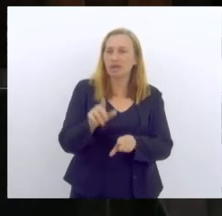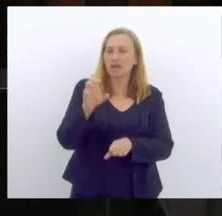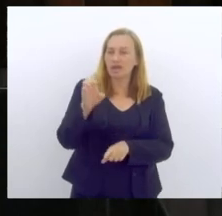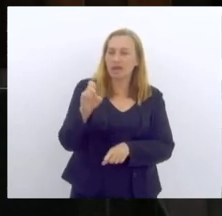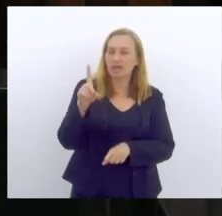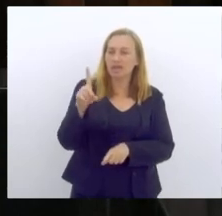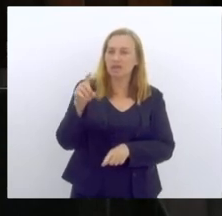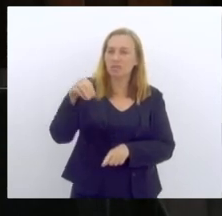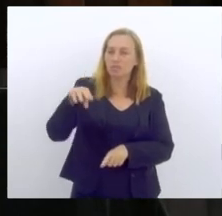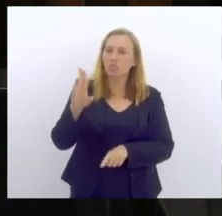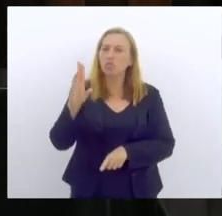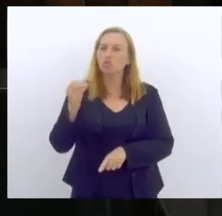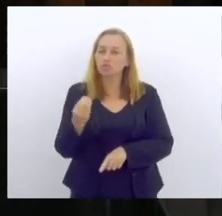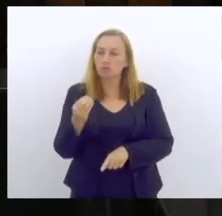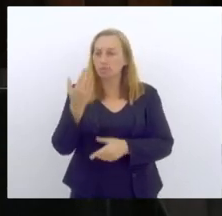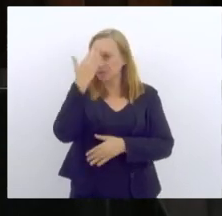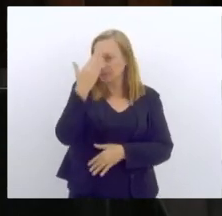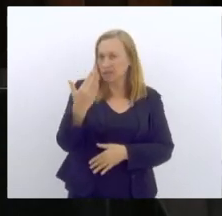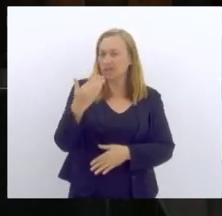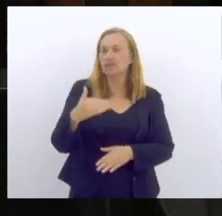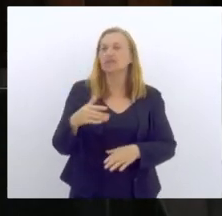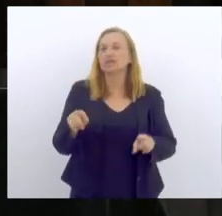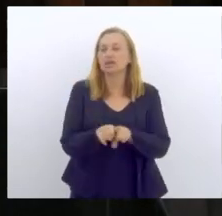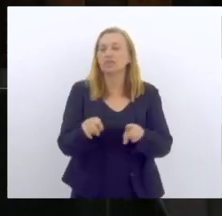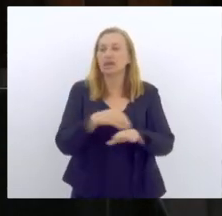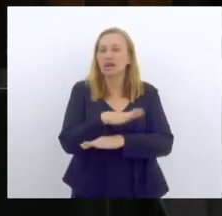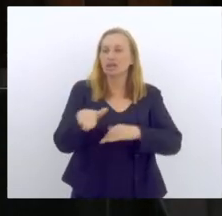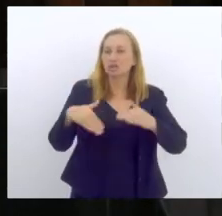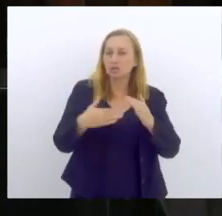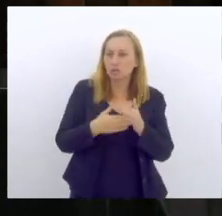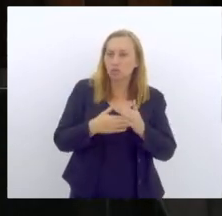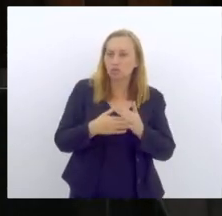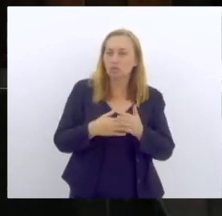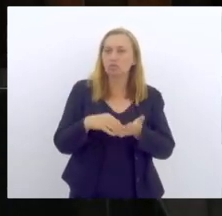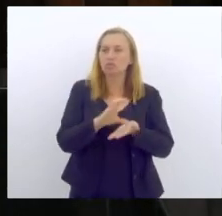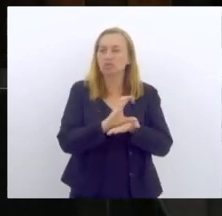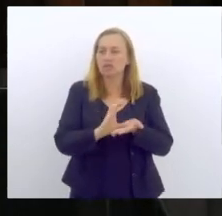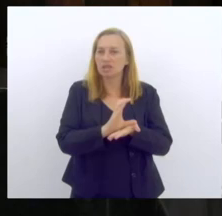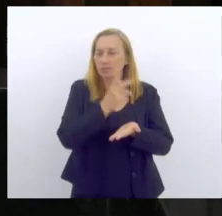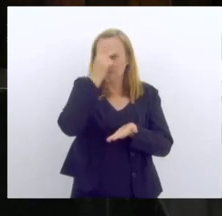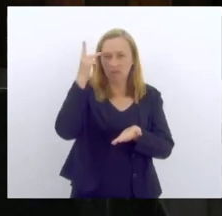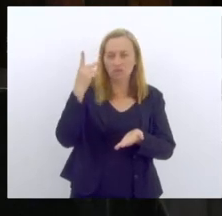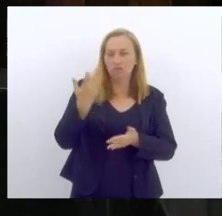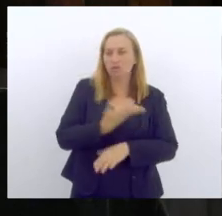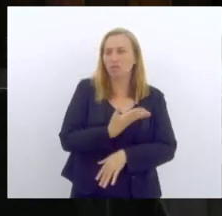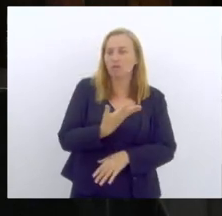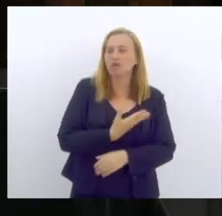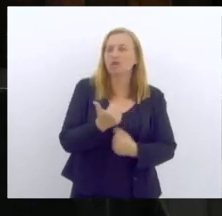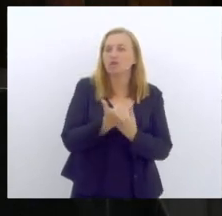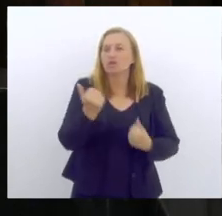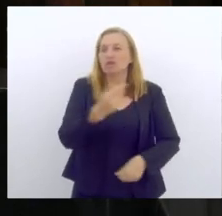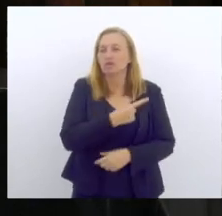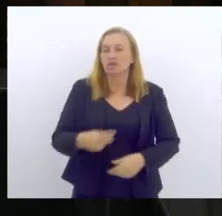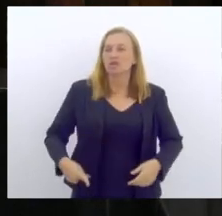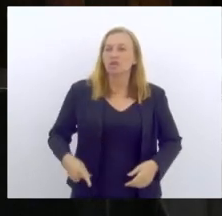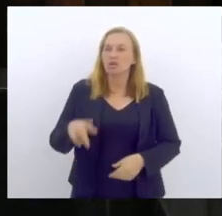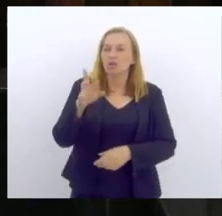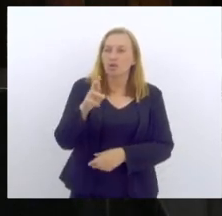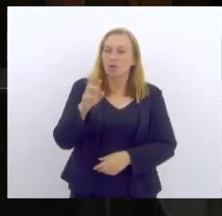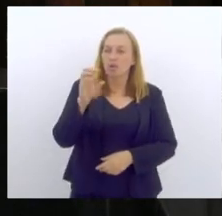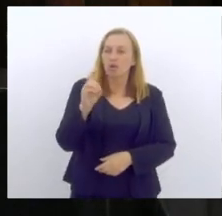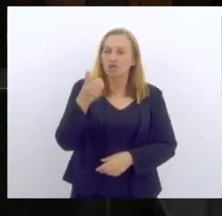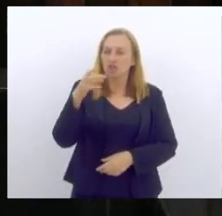obrigado agradeço também a todos os demais conselheiros aqui na pessoa do meu amigo é do vice-presidente Rodrigo Busch aqui